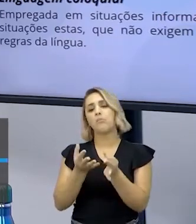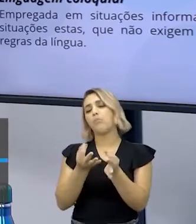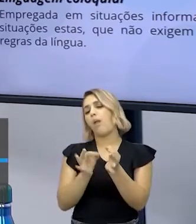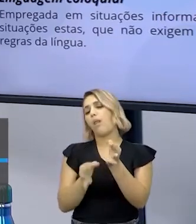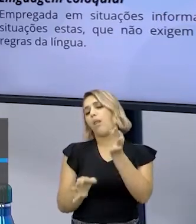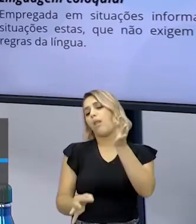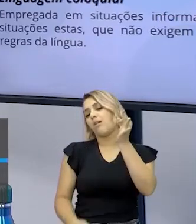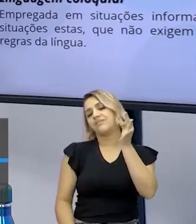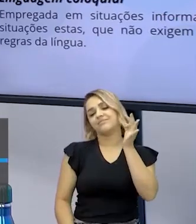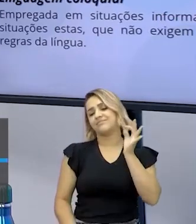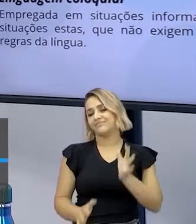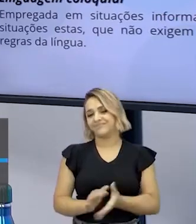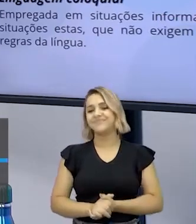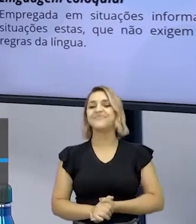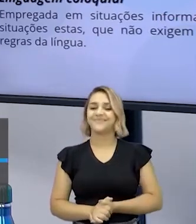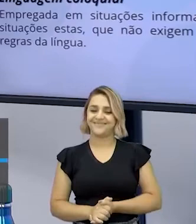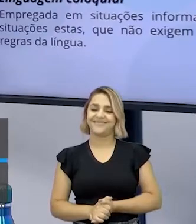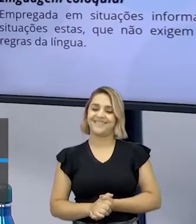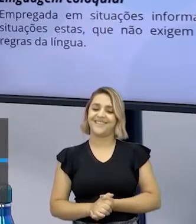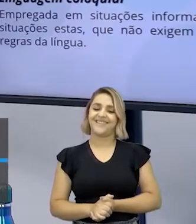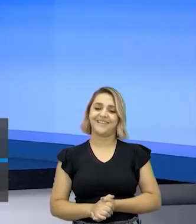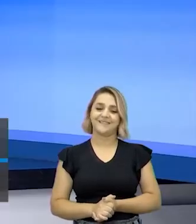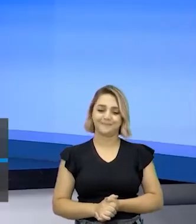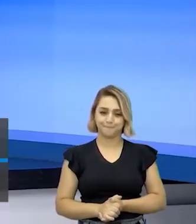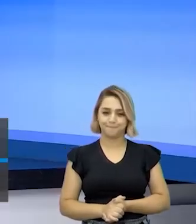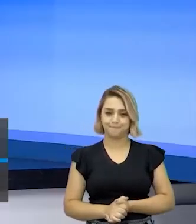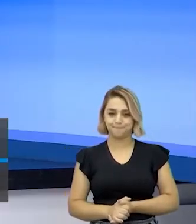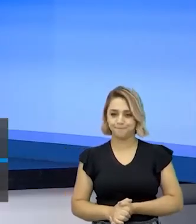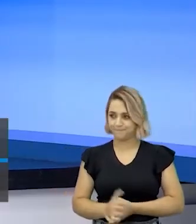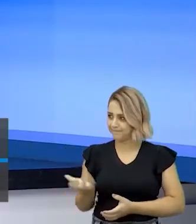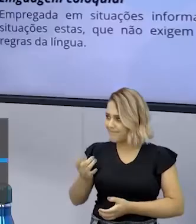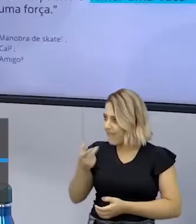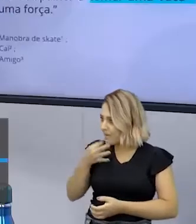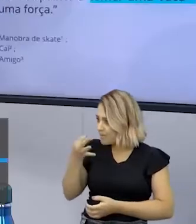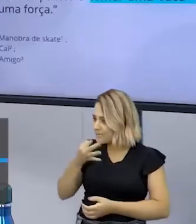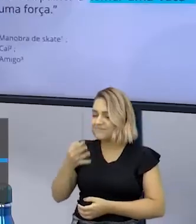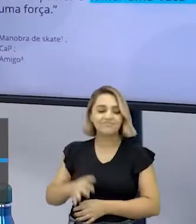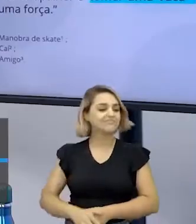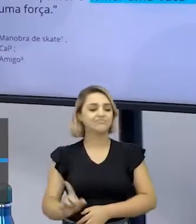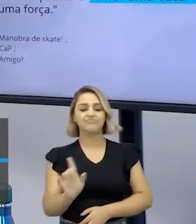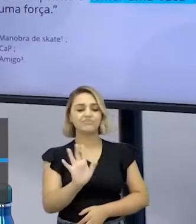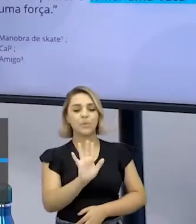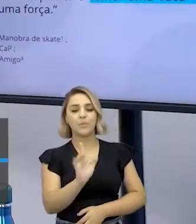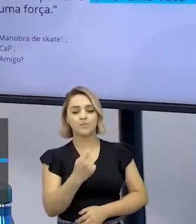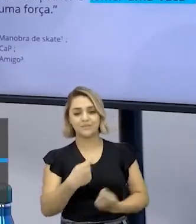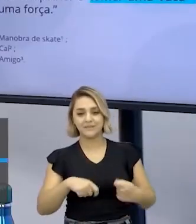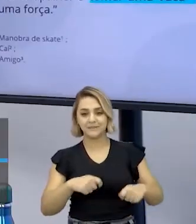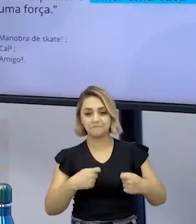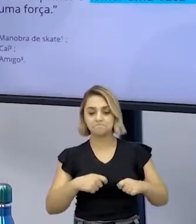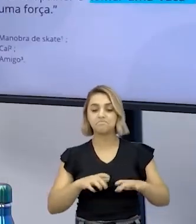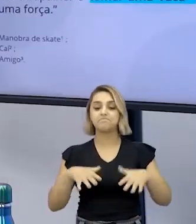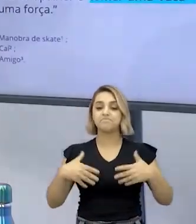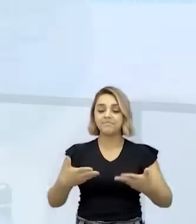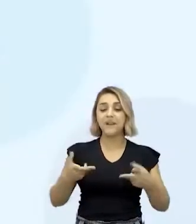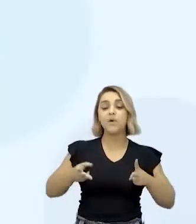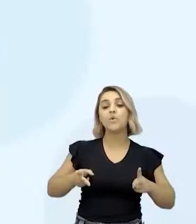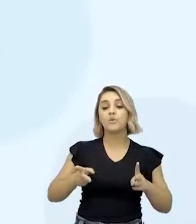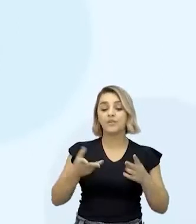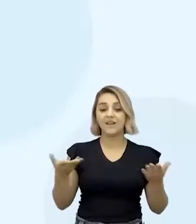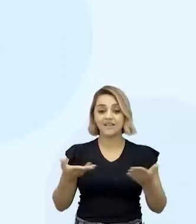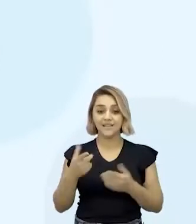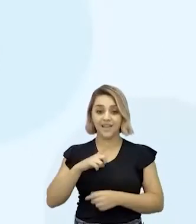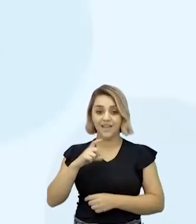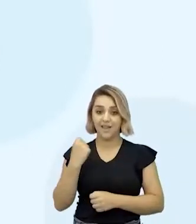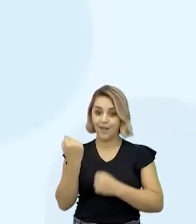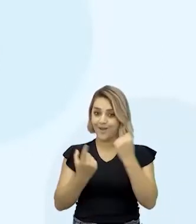a gíria, e a variedade vai ser enorme. Você quer complementar, André? Não, uma coisa? tudo bem. Ok? Então, continuando, a gente tem aí alguns exemplos